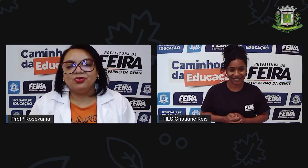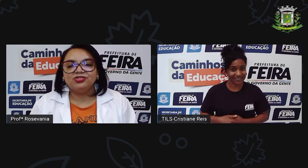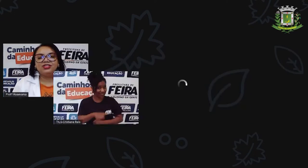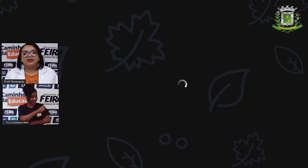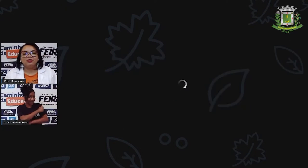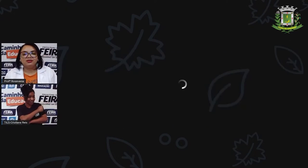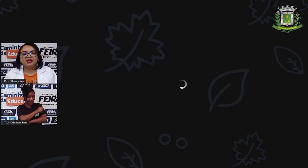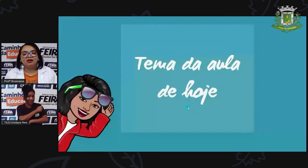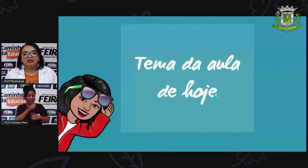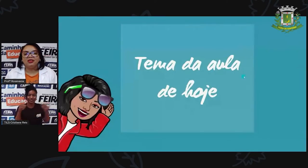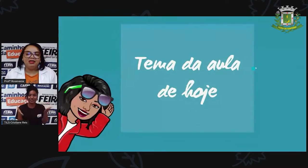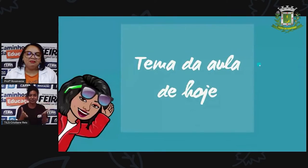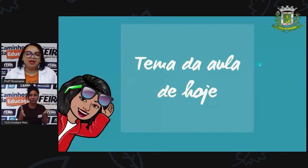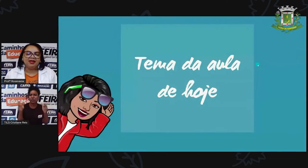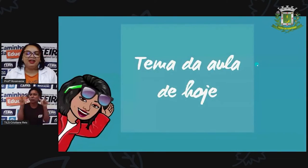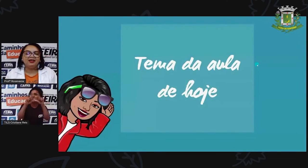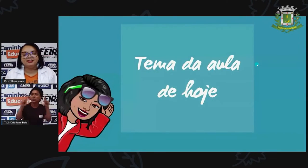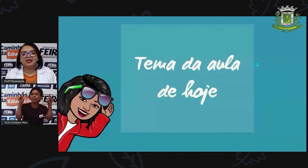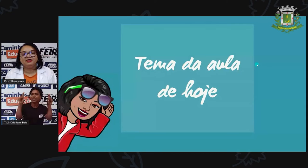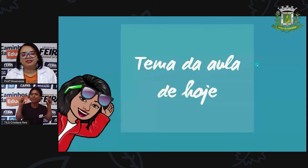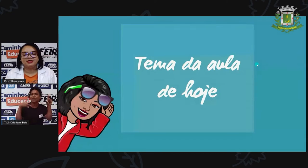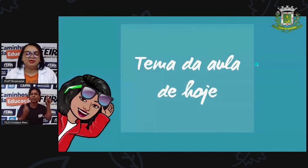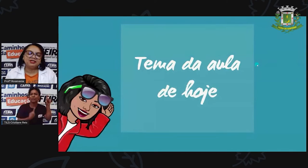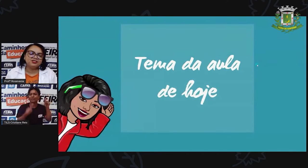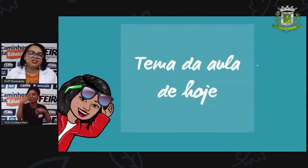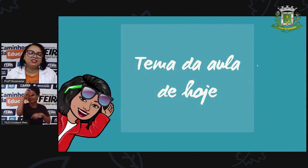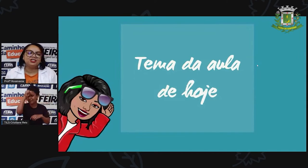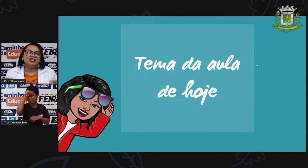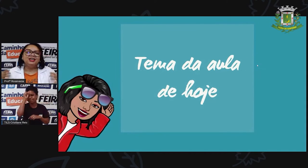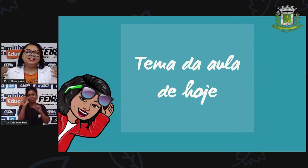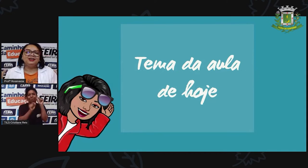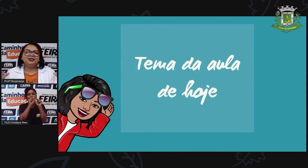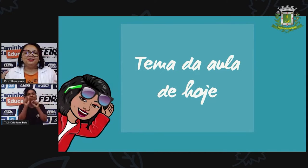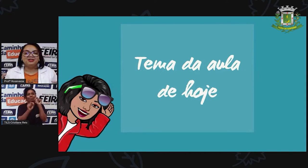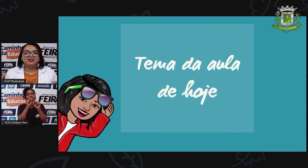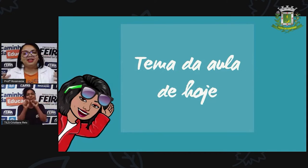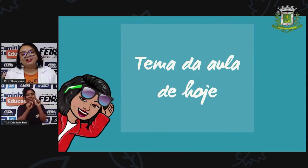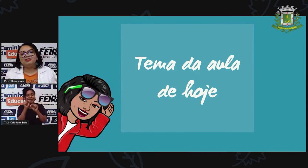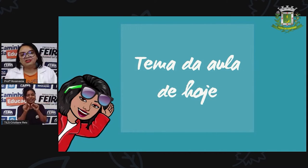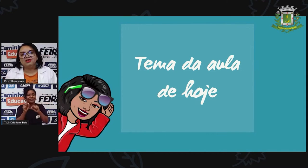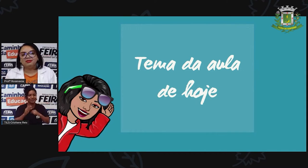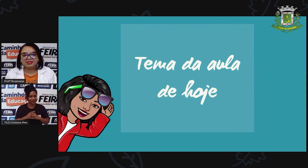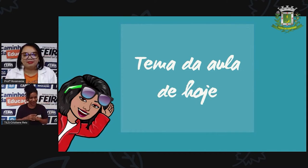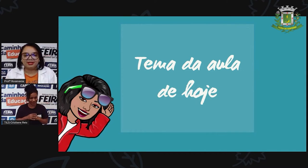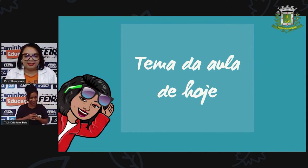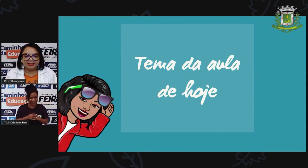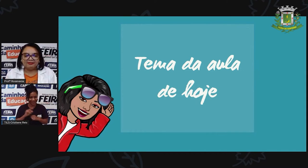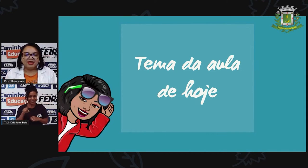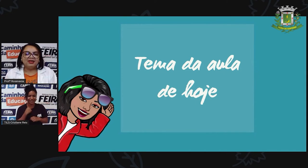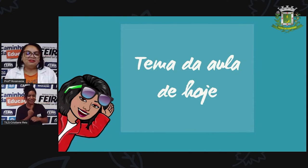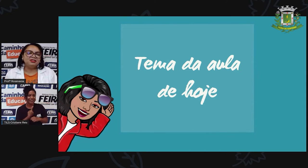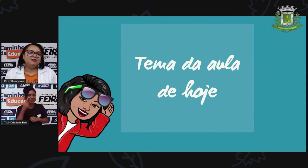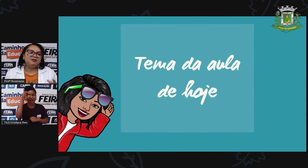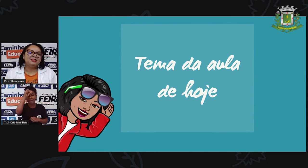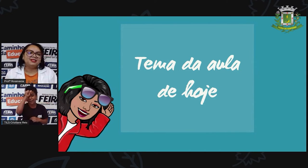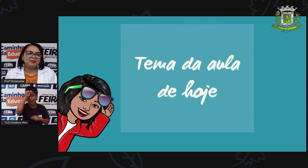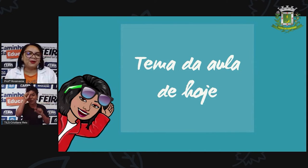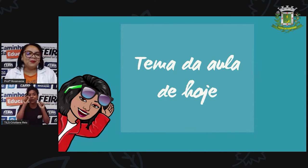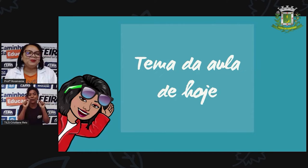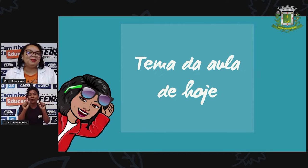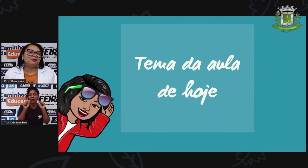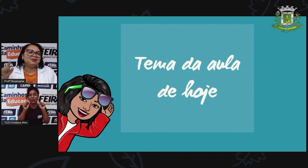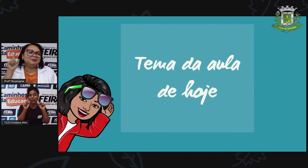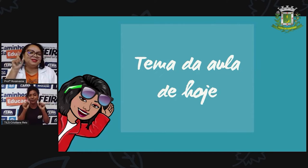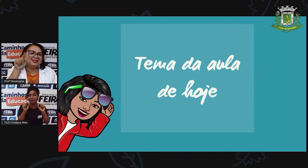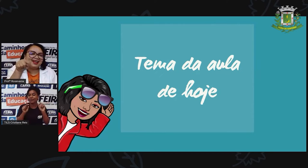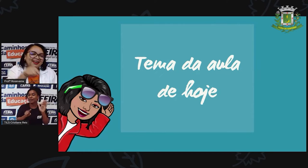de hoje, né? Qual será o tema que ela reserva assim para a gente, né? O que será que nós vamos aprender? Eu sempre faço essa